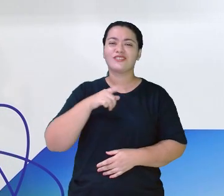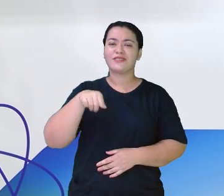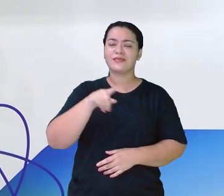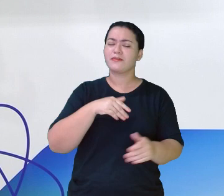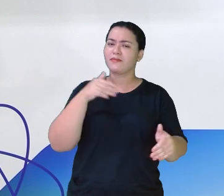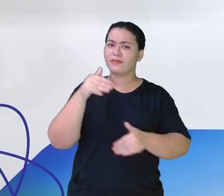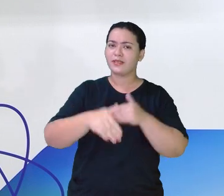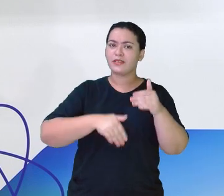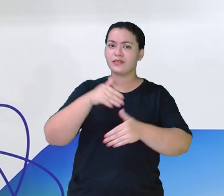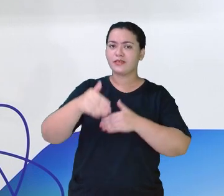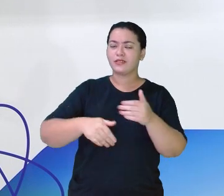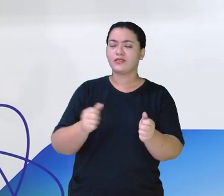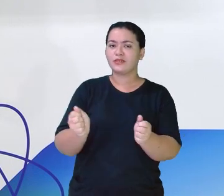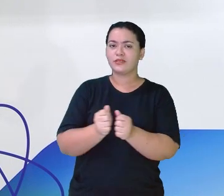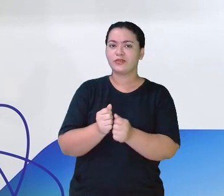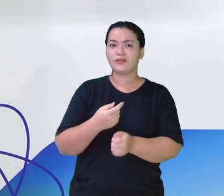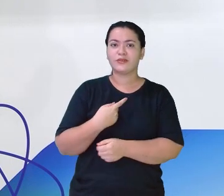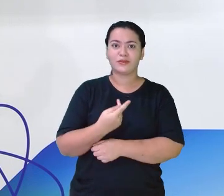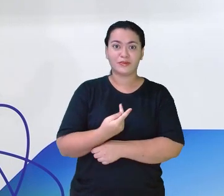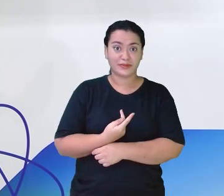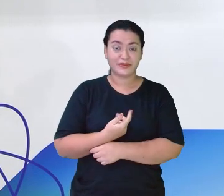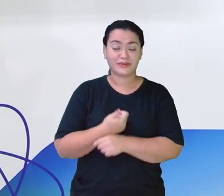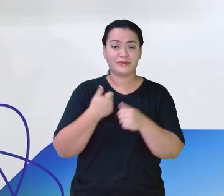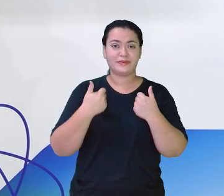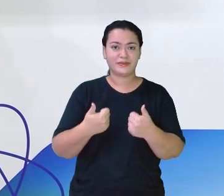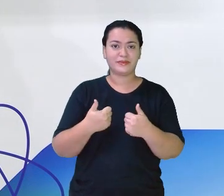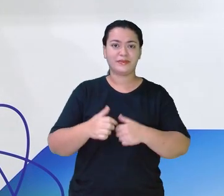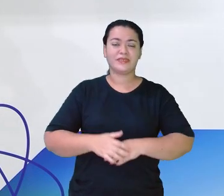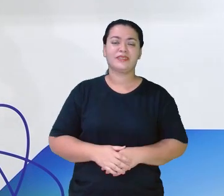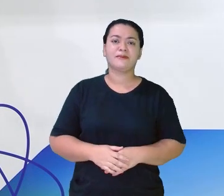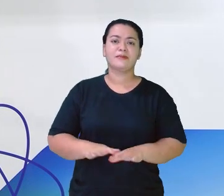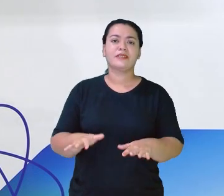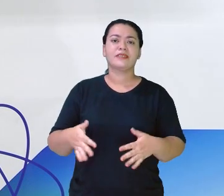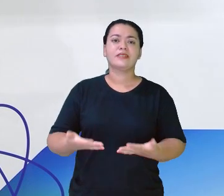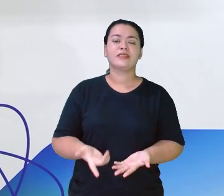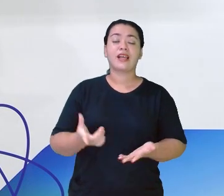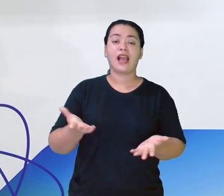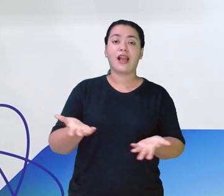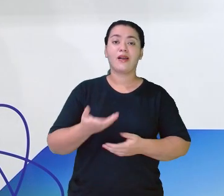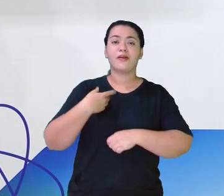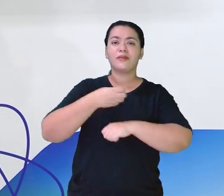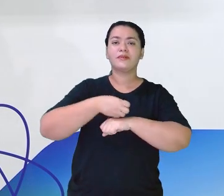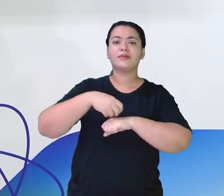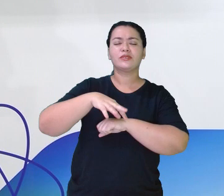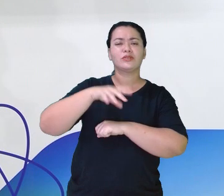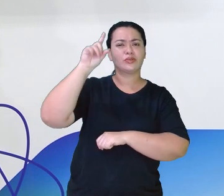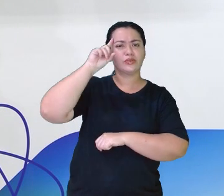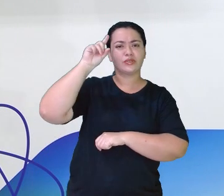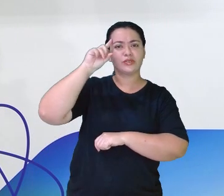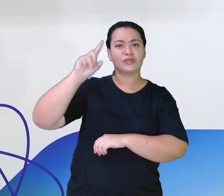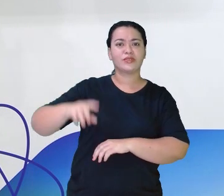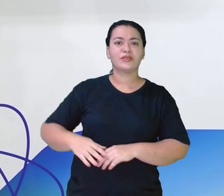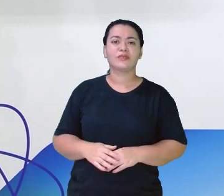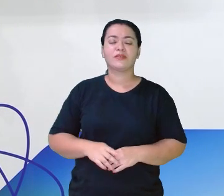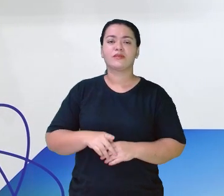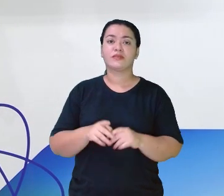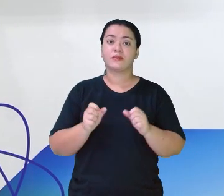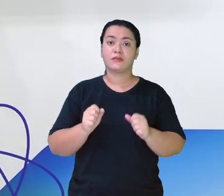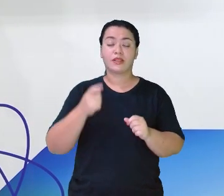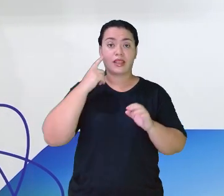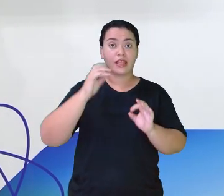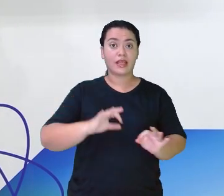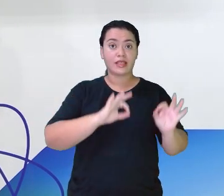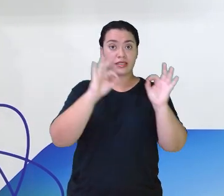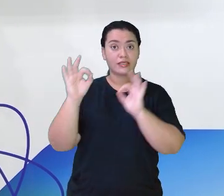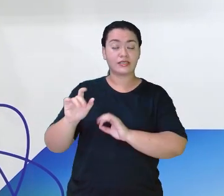bem participativos, juntinho comigo, tá bom? E olha só os nossos recadinhos de todos os dias. Você pode estar me